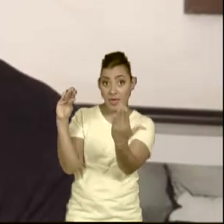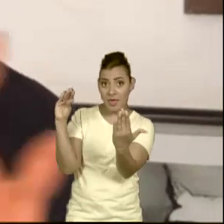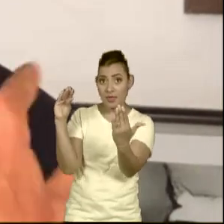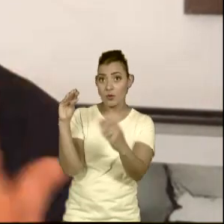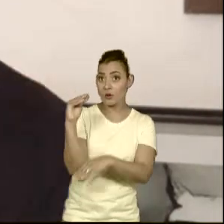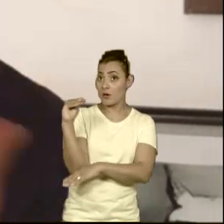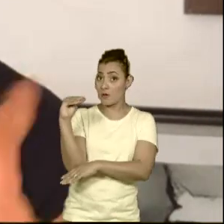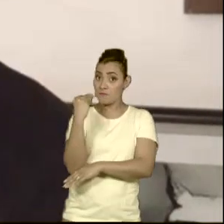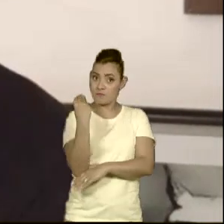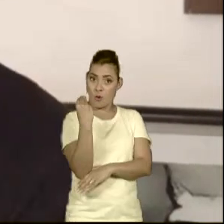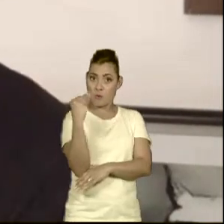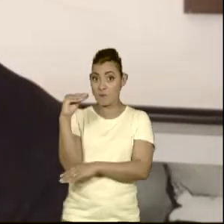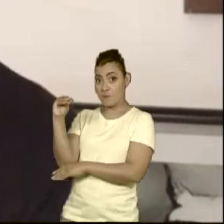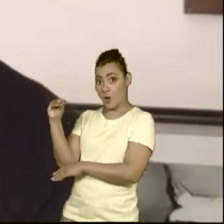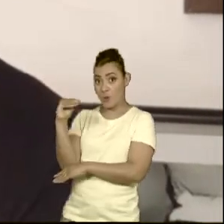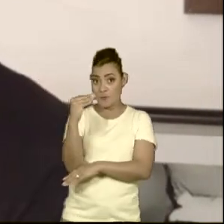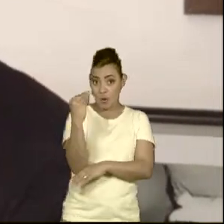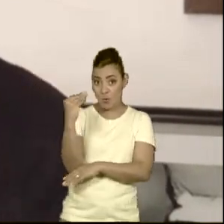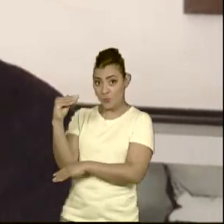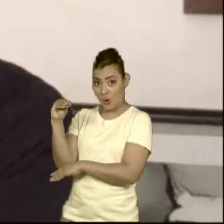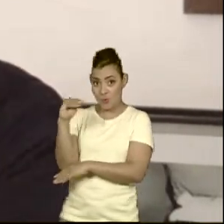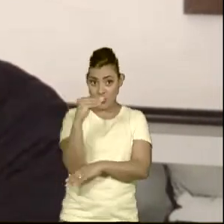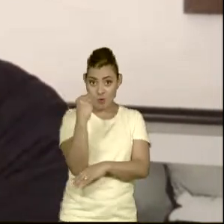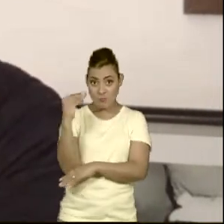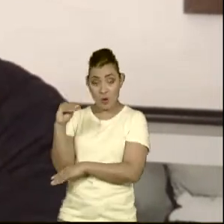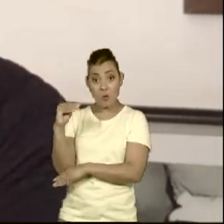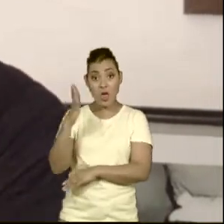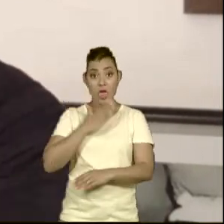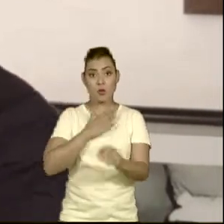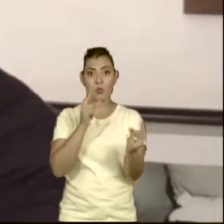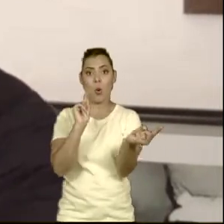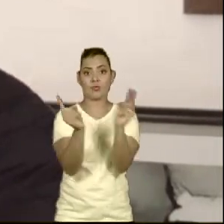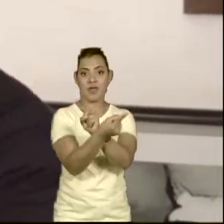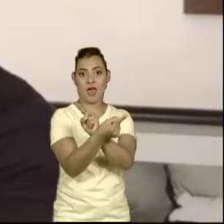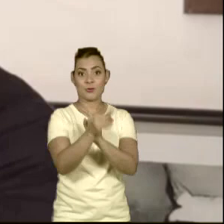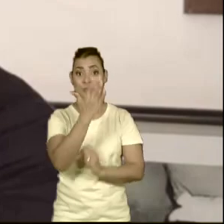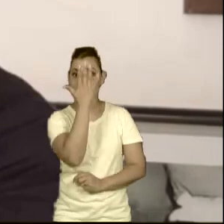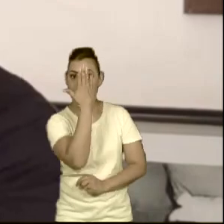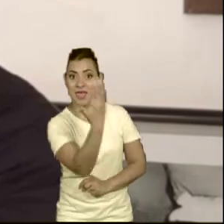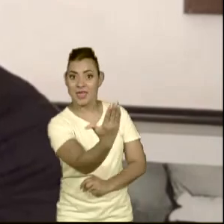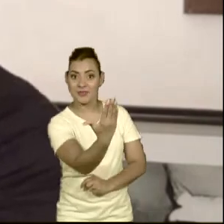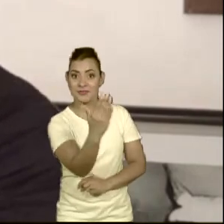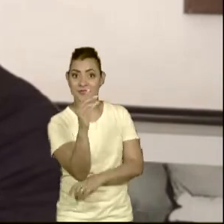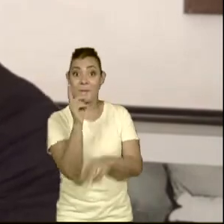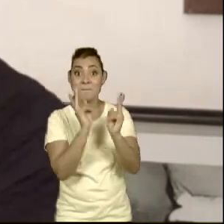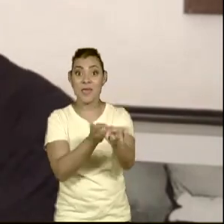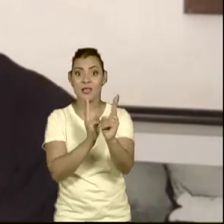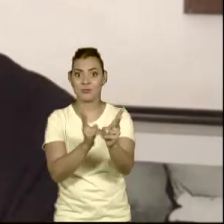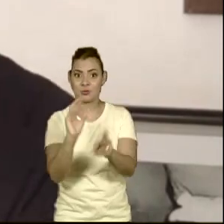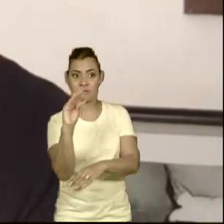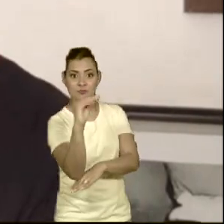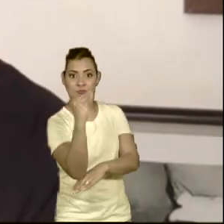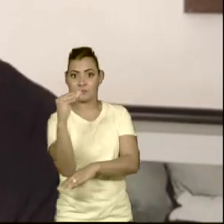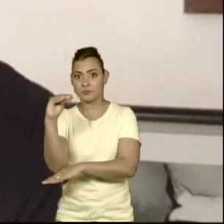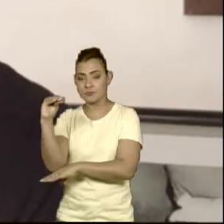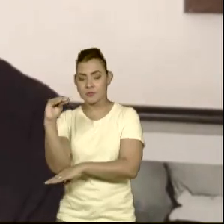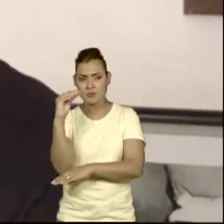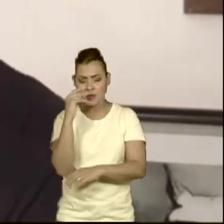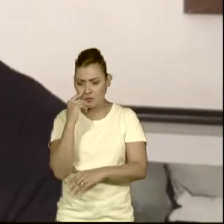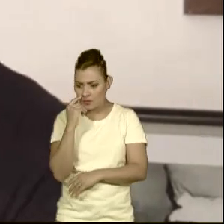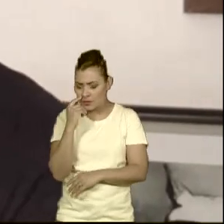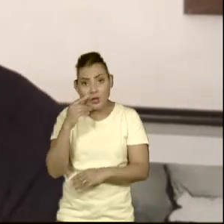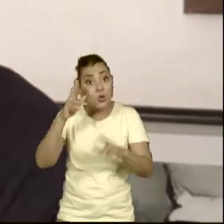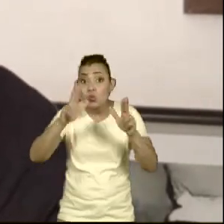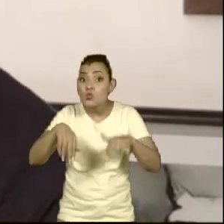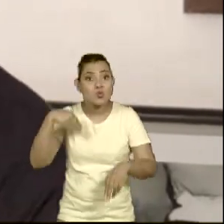virava para o meu lado aqui, eu no espelho, estou vendo ele virar exatamente para o mesmo lado. Eu nunca